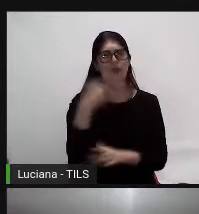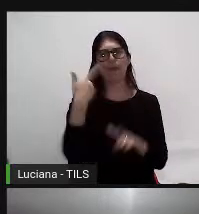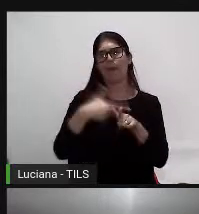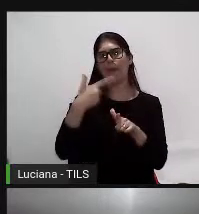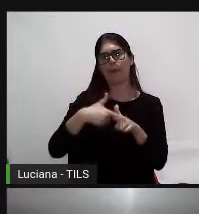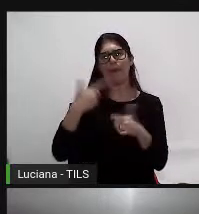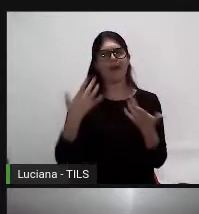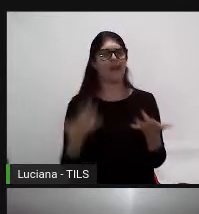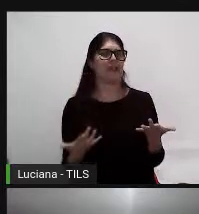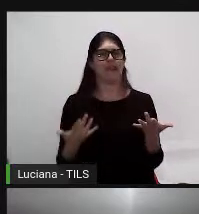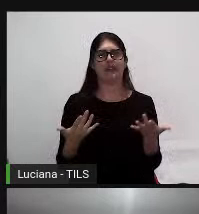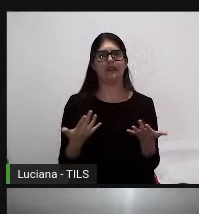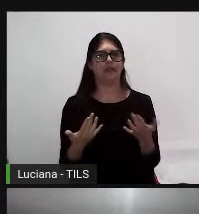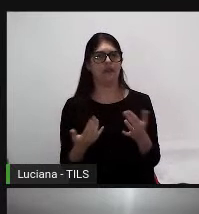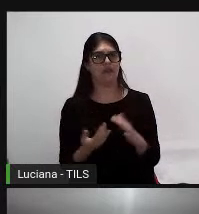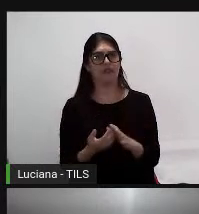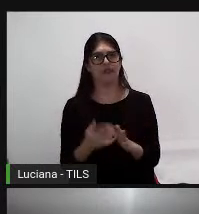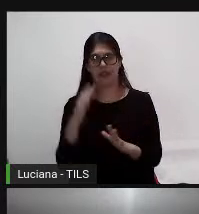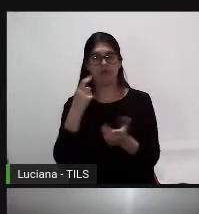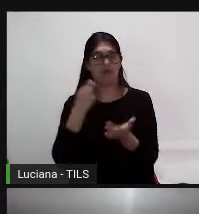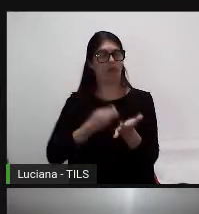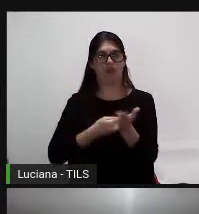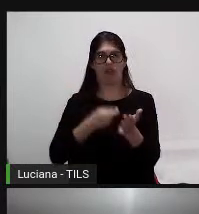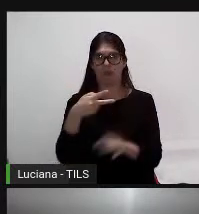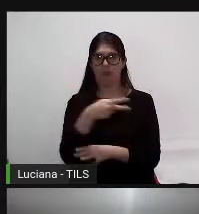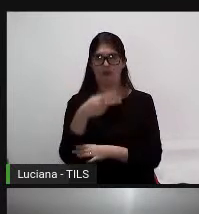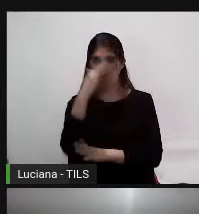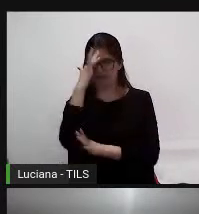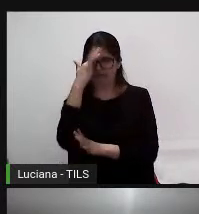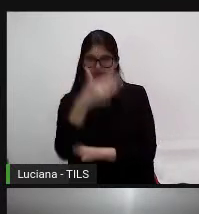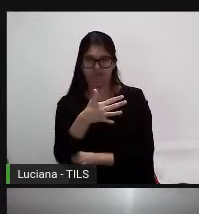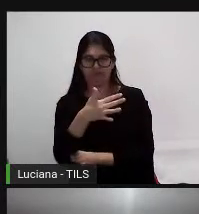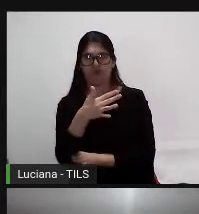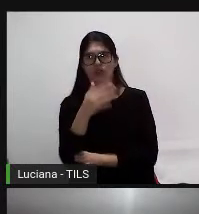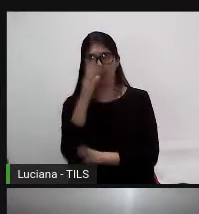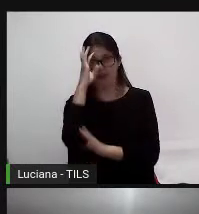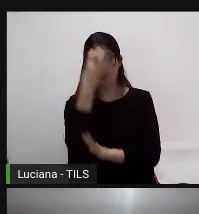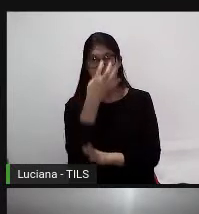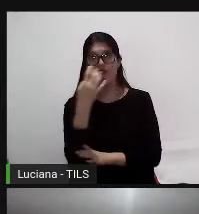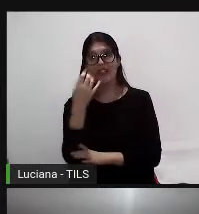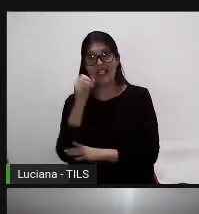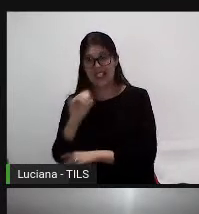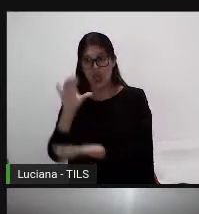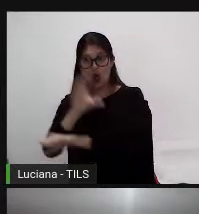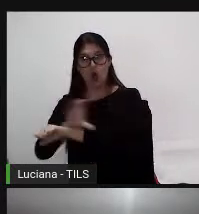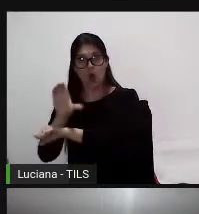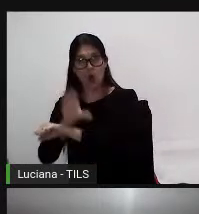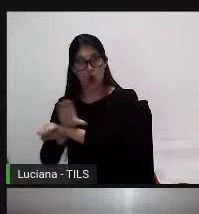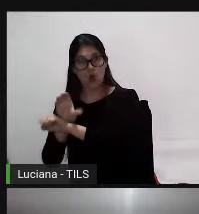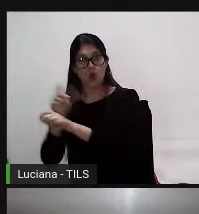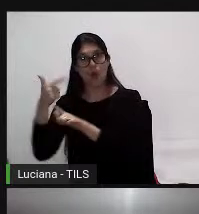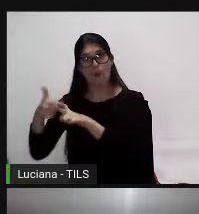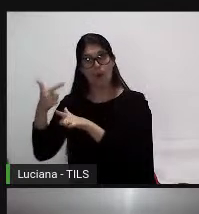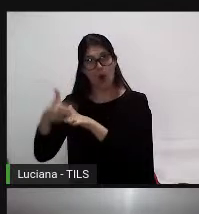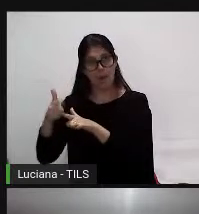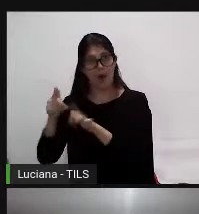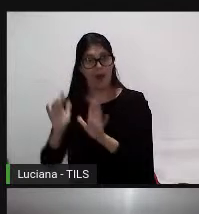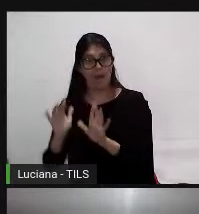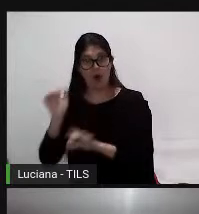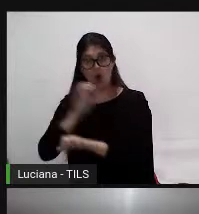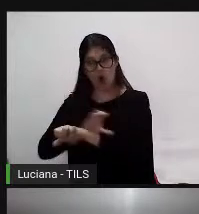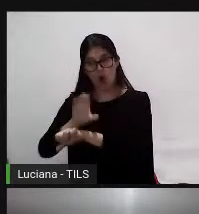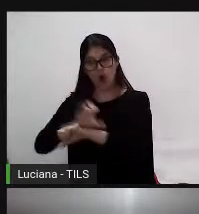para estar inscrito nessa disciplina, não estou. Tenta com o professor. É sobre o curso, e não necessariamente uma disciplina, sobre o